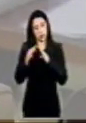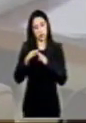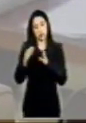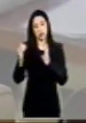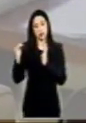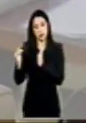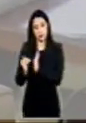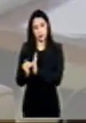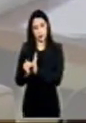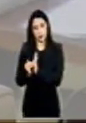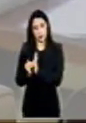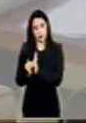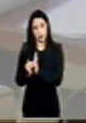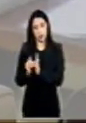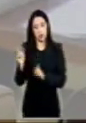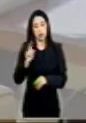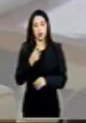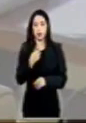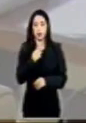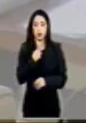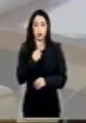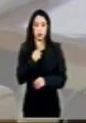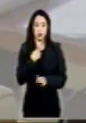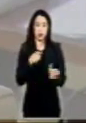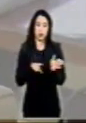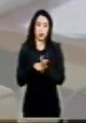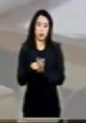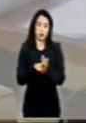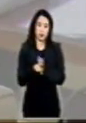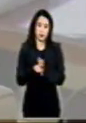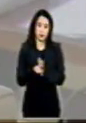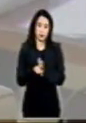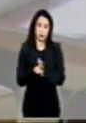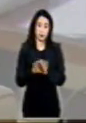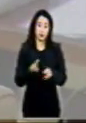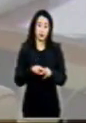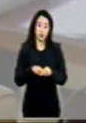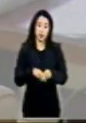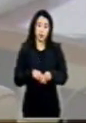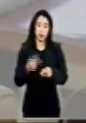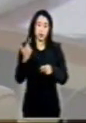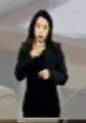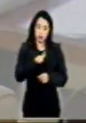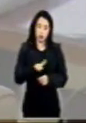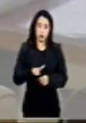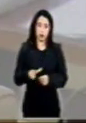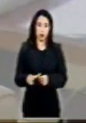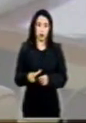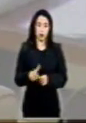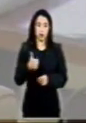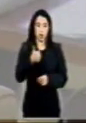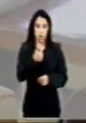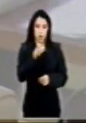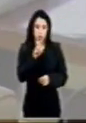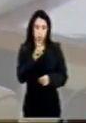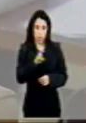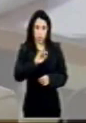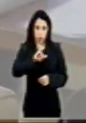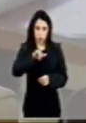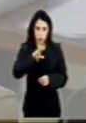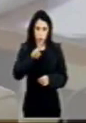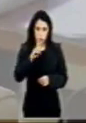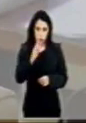não constituem objeto de investigação. E por isso prossigo. Em 15 de julho de